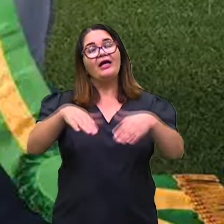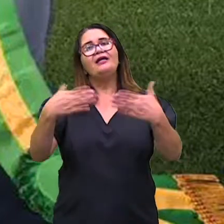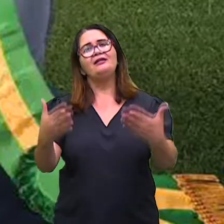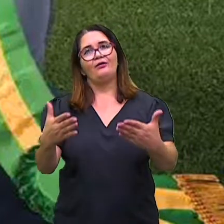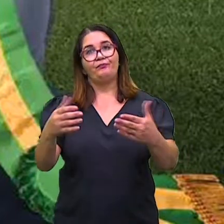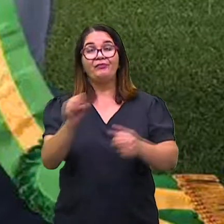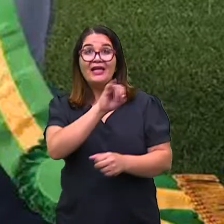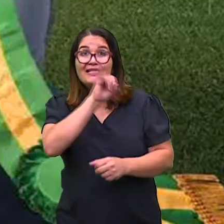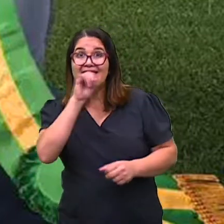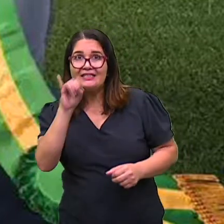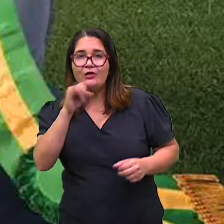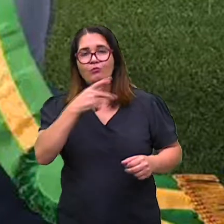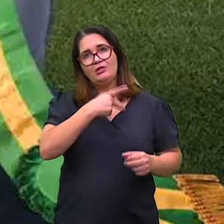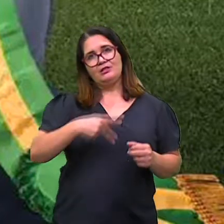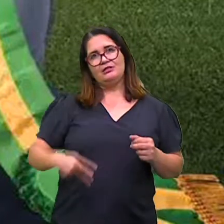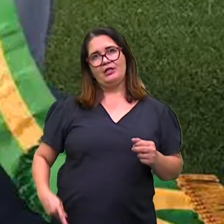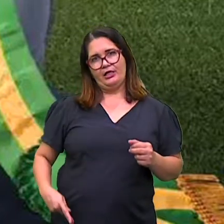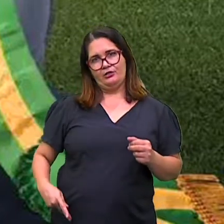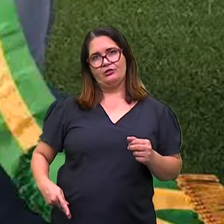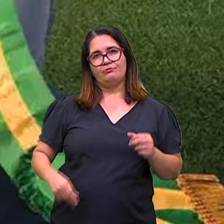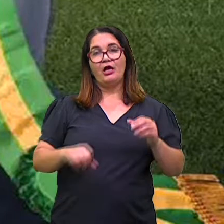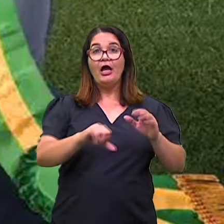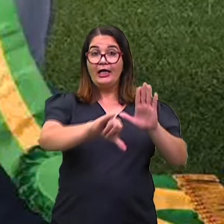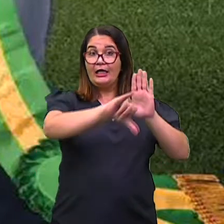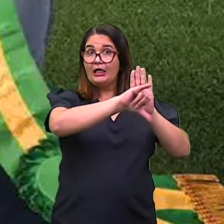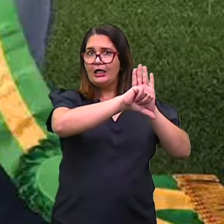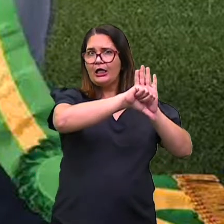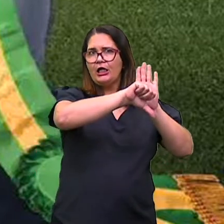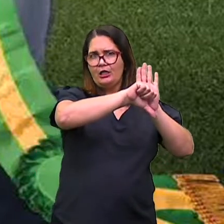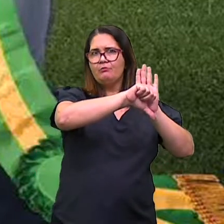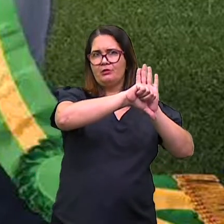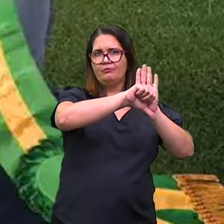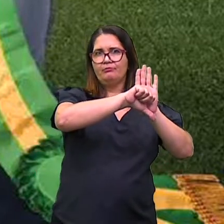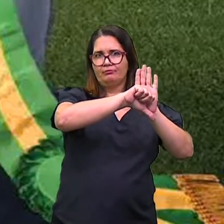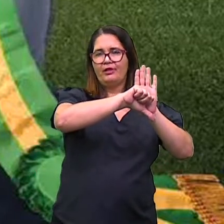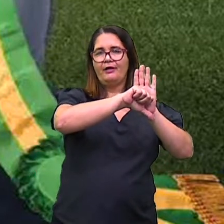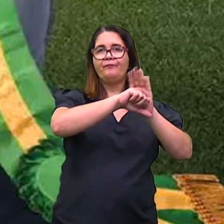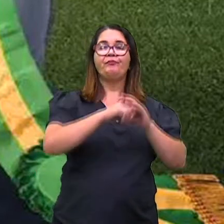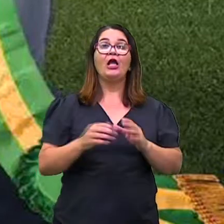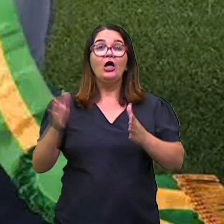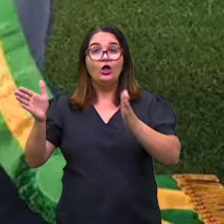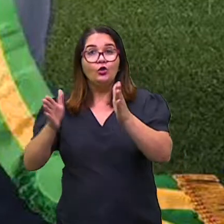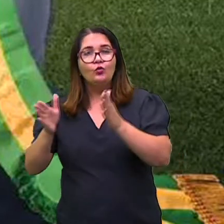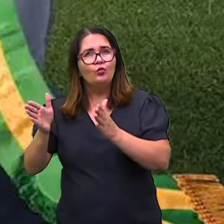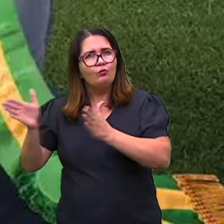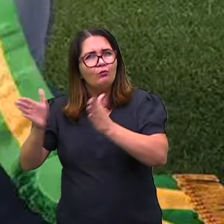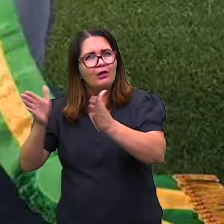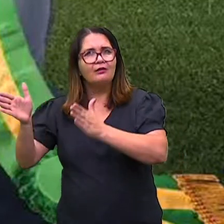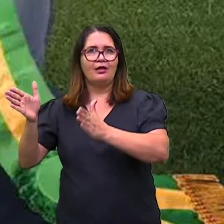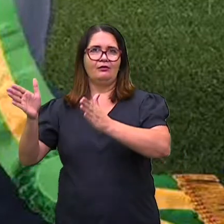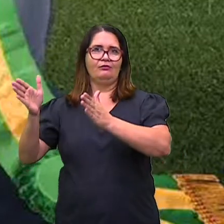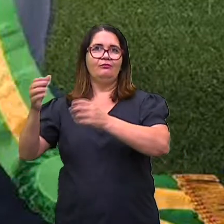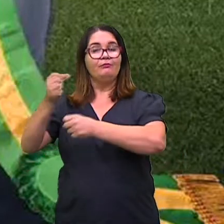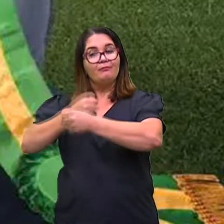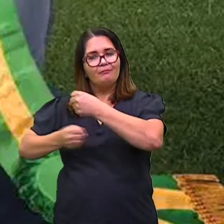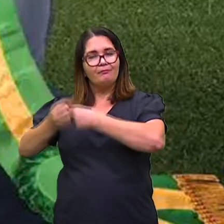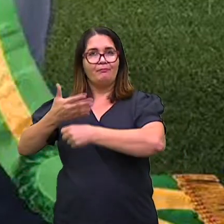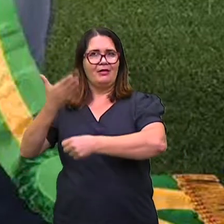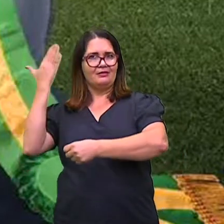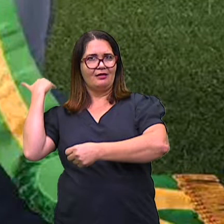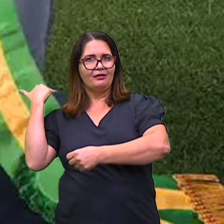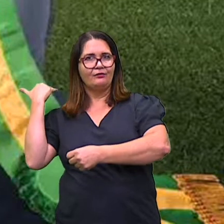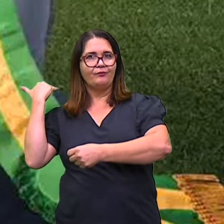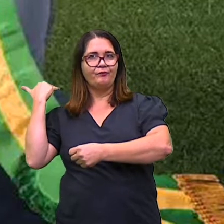outros estudiosos do direito, porém, argumentam que a reeleição torna o segundo mandato